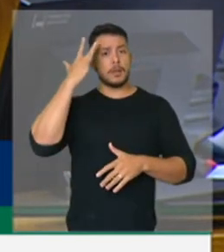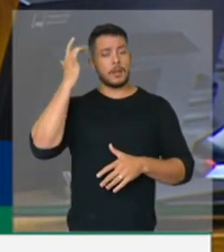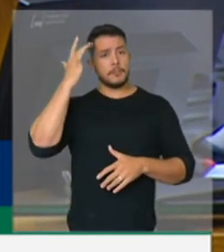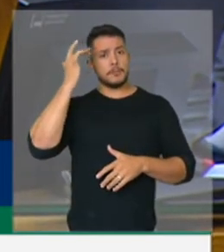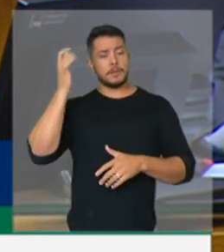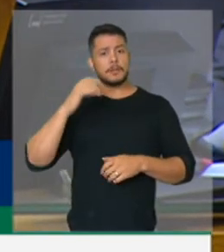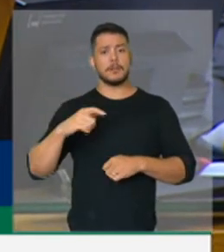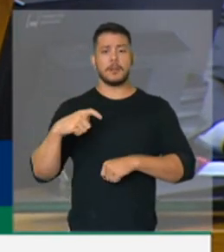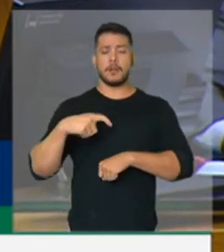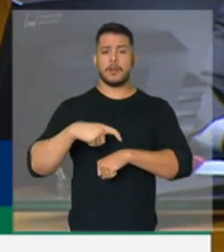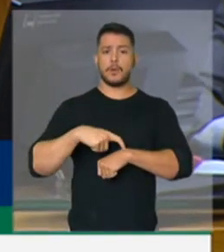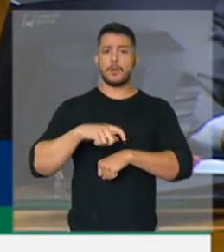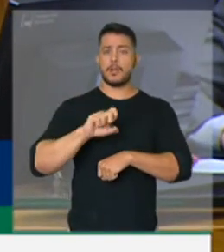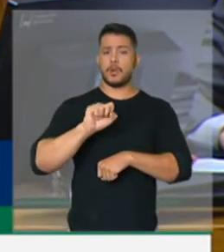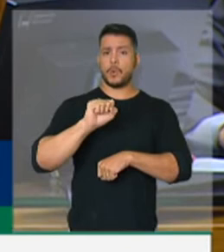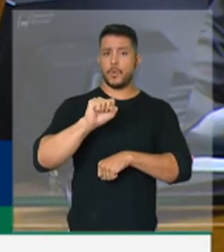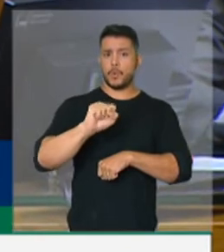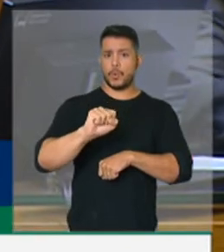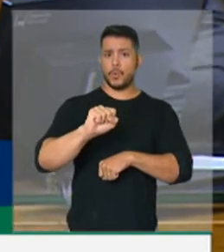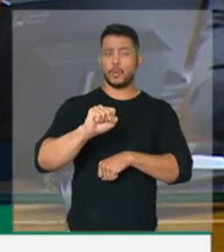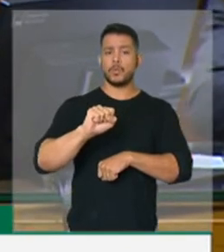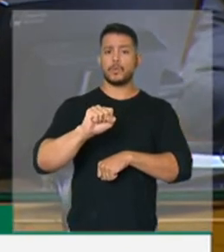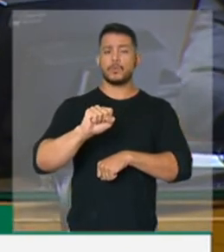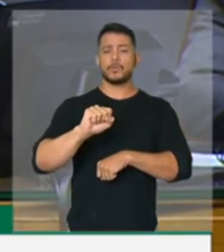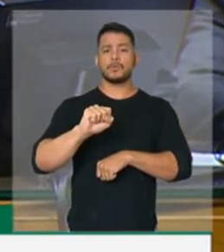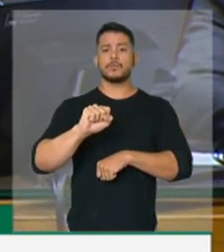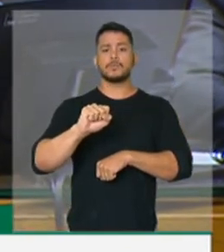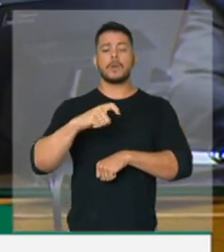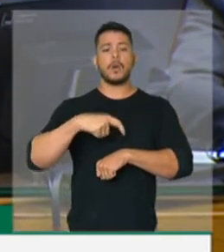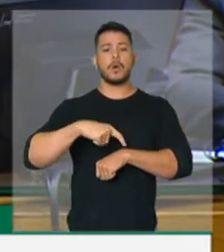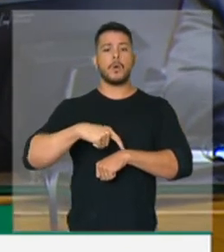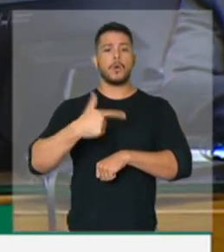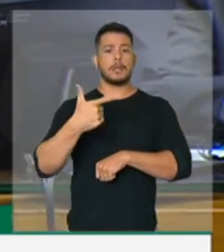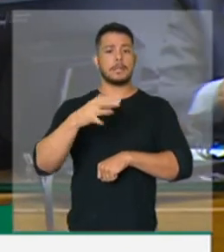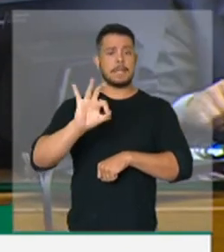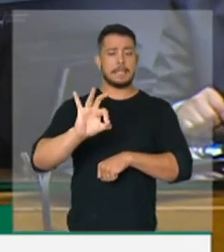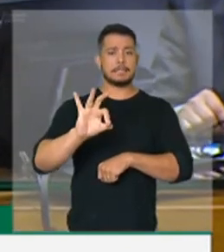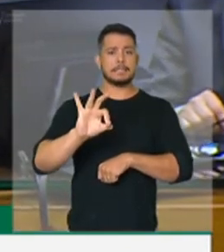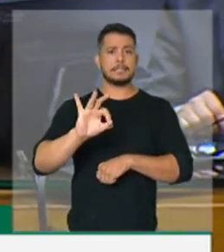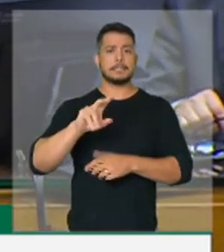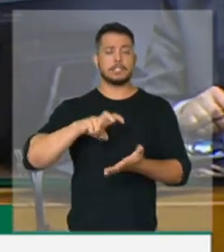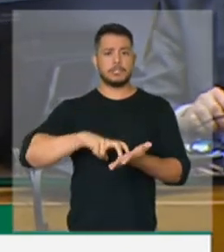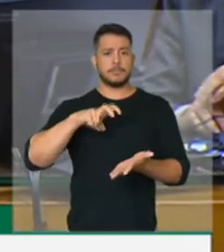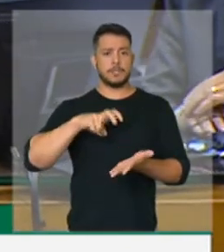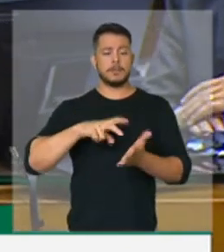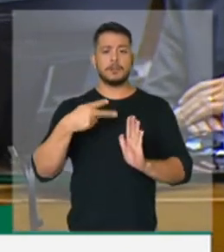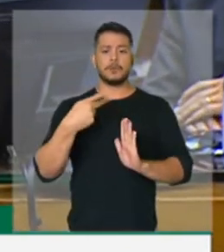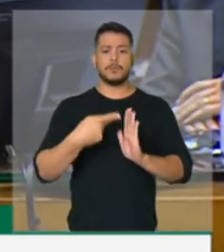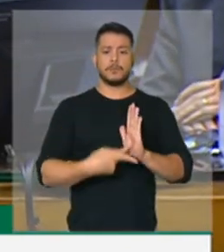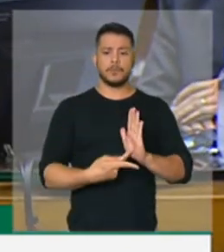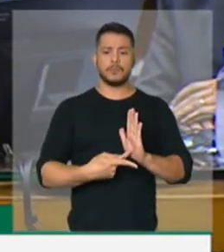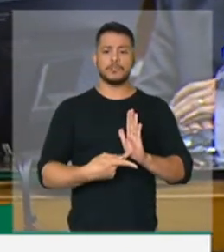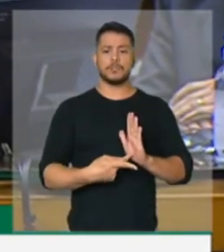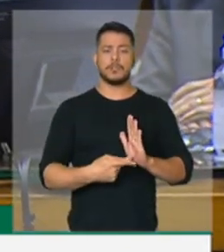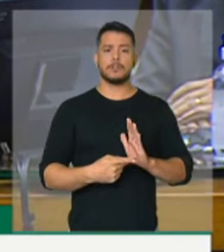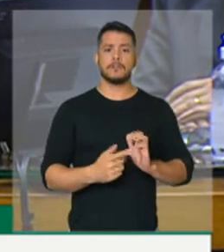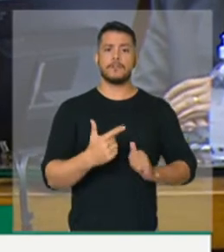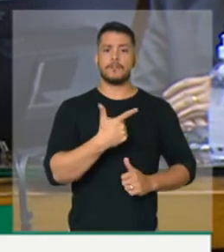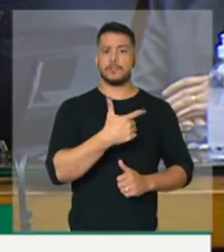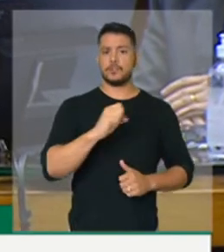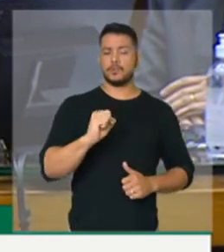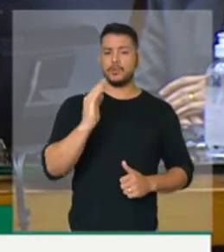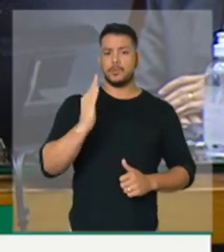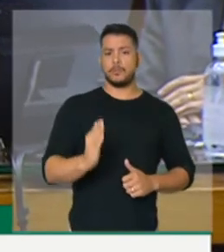julho, às 10 horas, com a seguinte ordem do dia. Projeto de Decreto Legislativo número 28